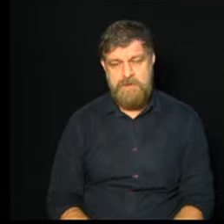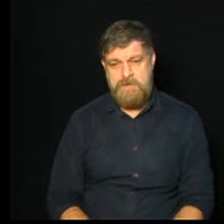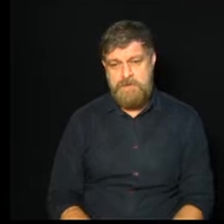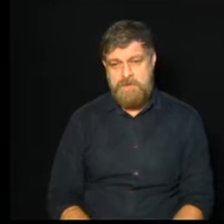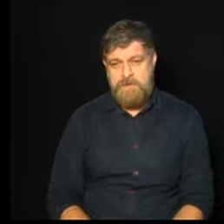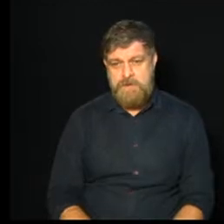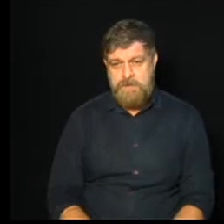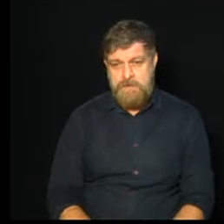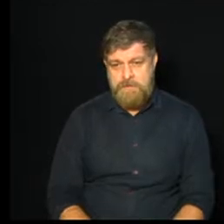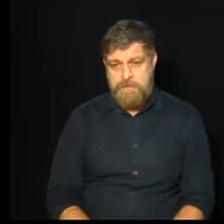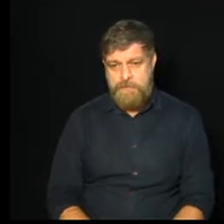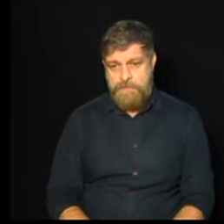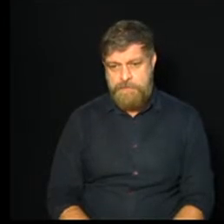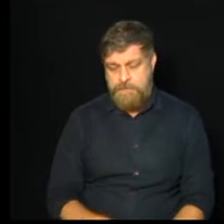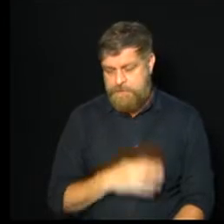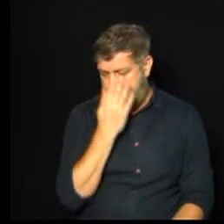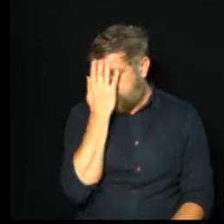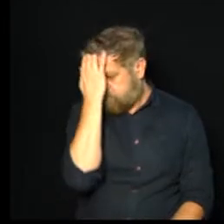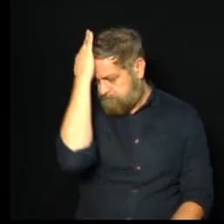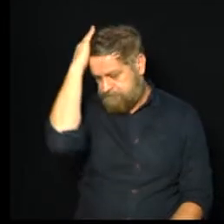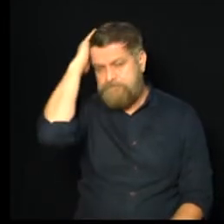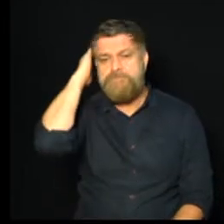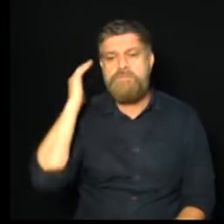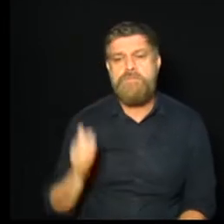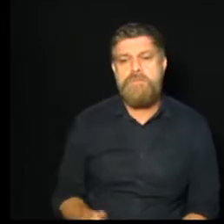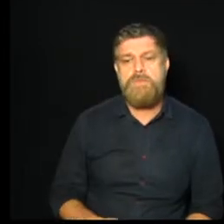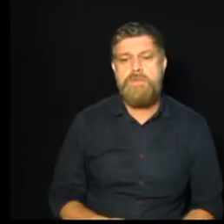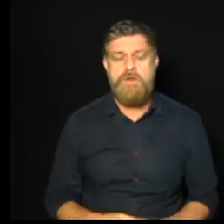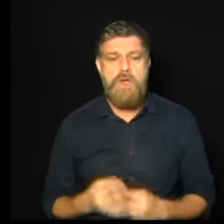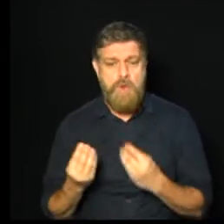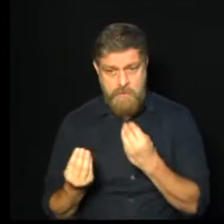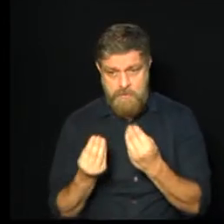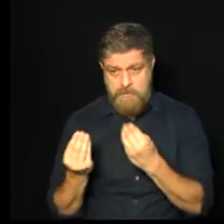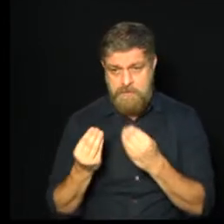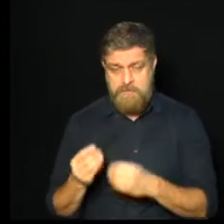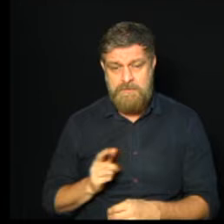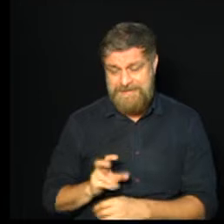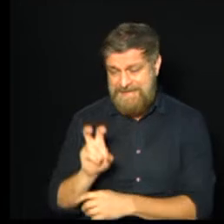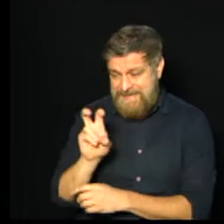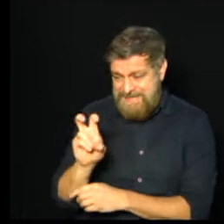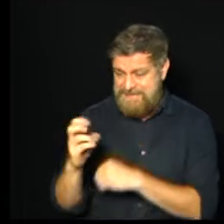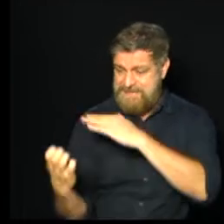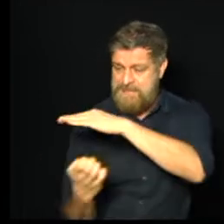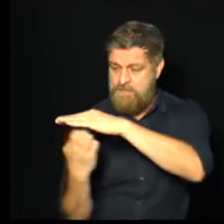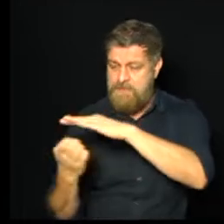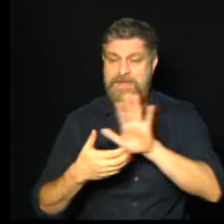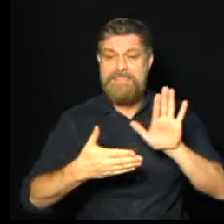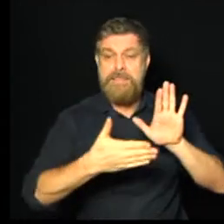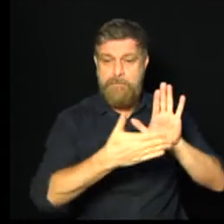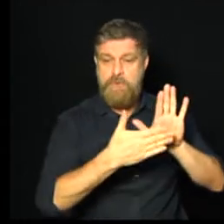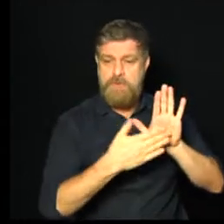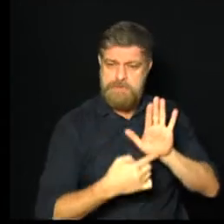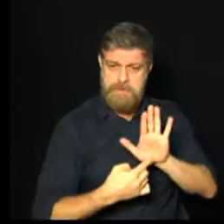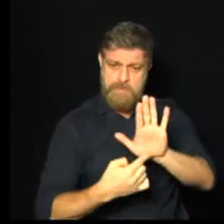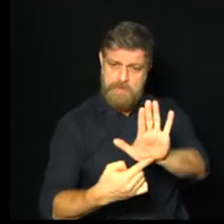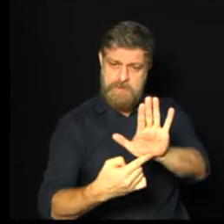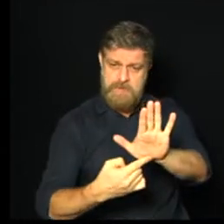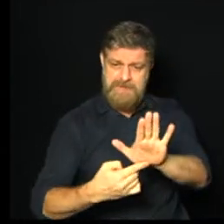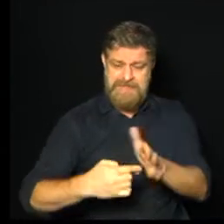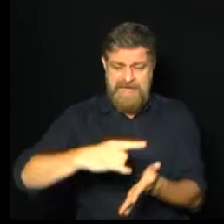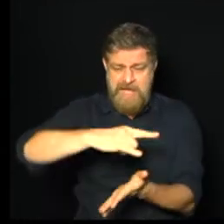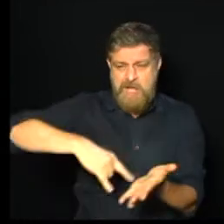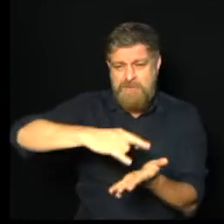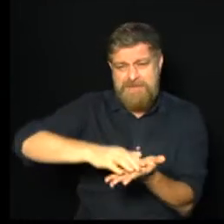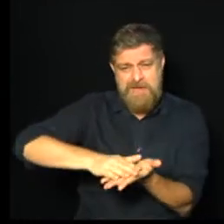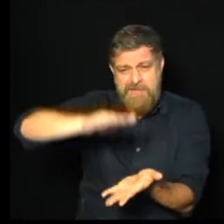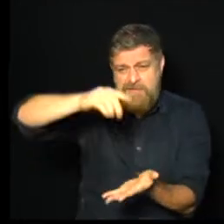Agora terminando. Então, como é que ficou isso daí? 5 empresas apresentaram propostas. As documentações, nós não trouxemos